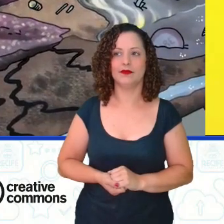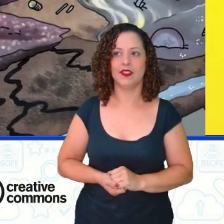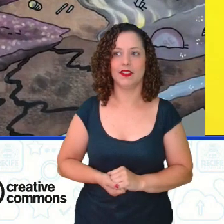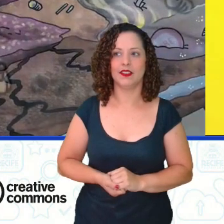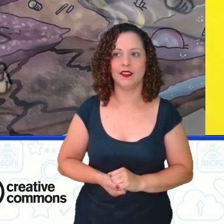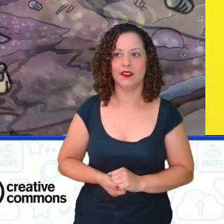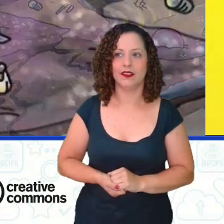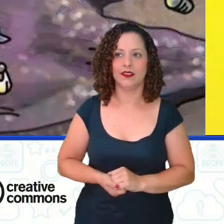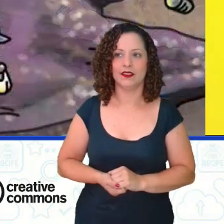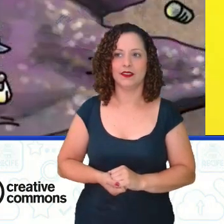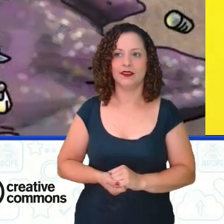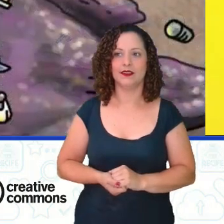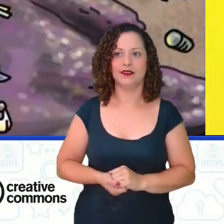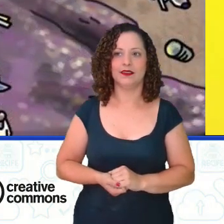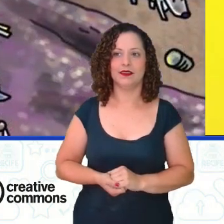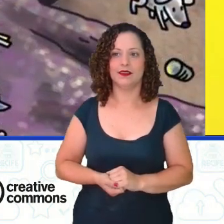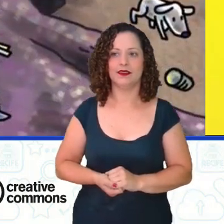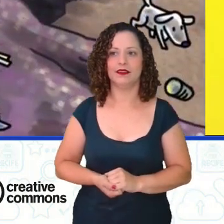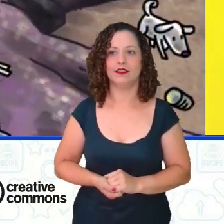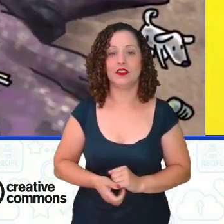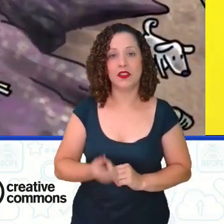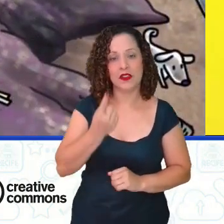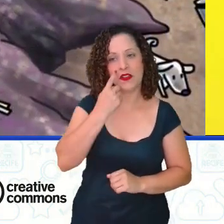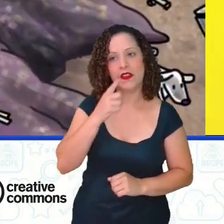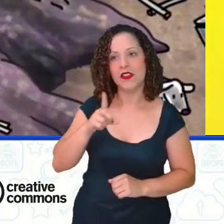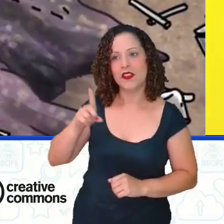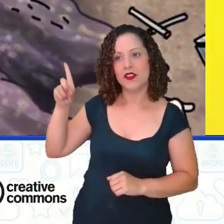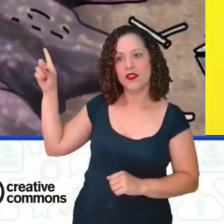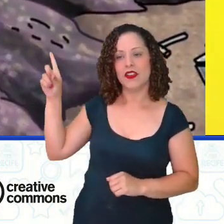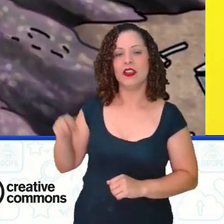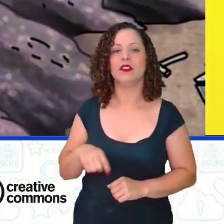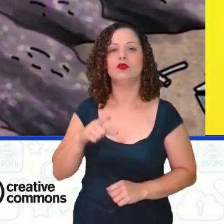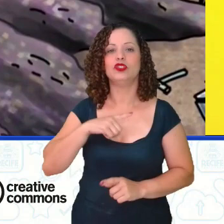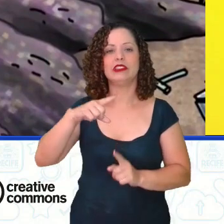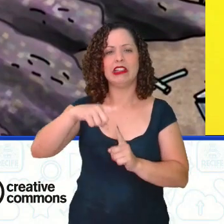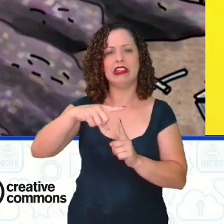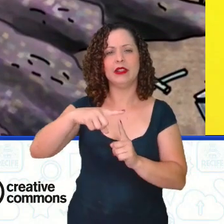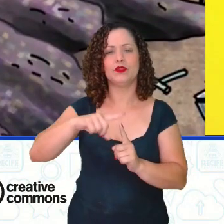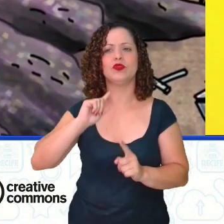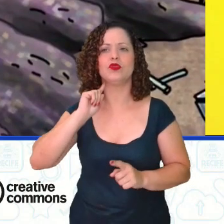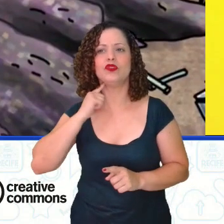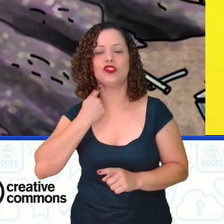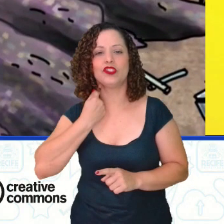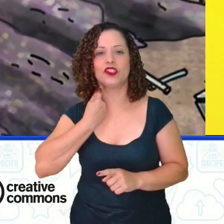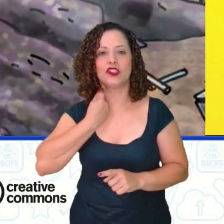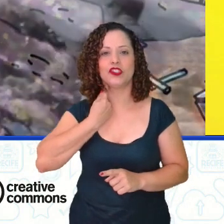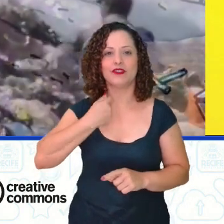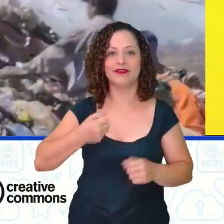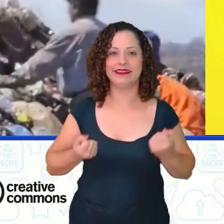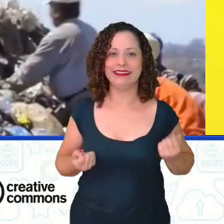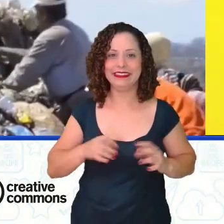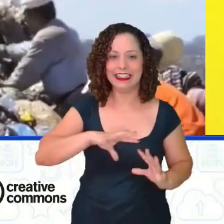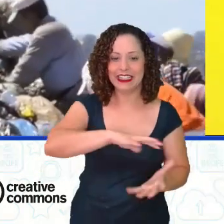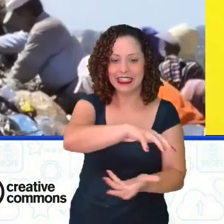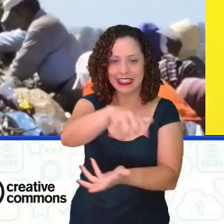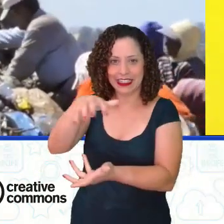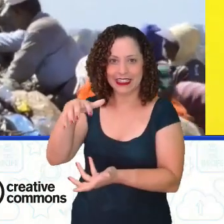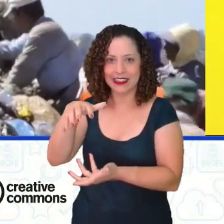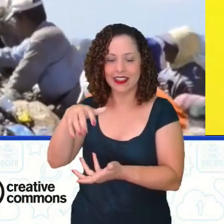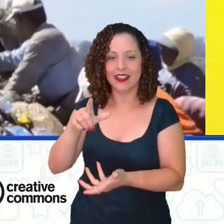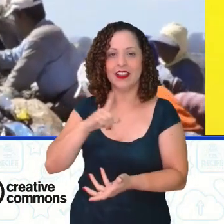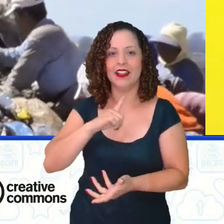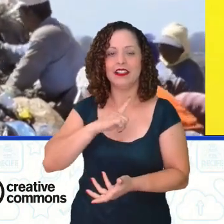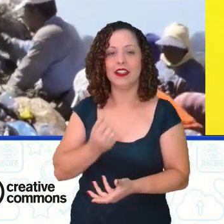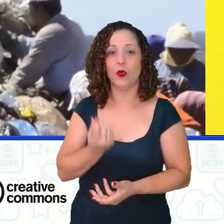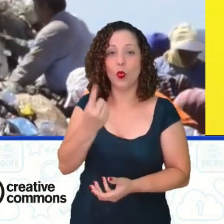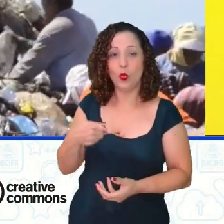O Brasil é o terceiro maior produtor de resíduos sólidos no planeta. Cada brasileiro gera, em média, um pouco mais de 1 quilo de